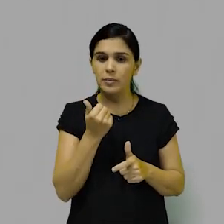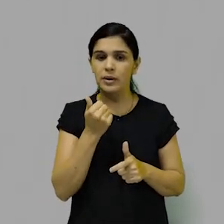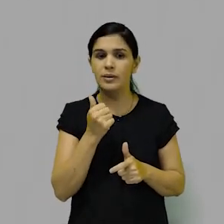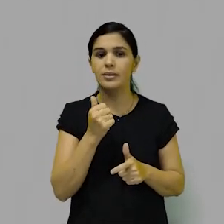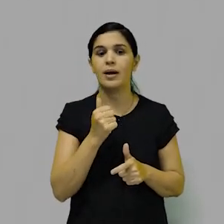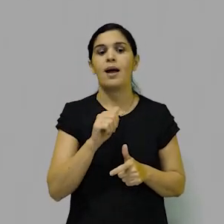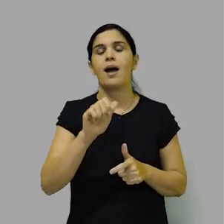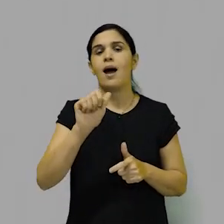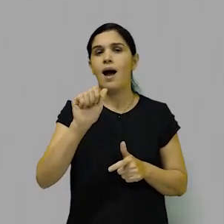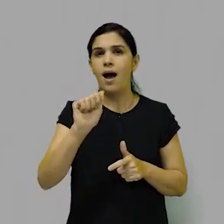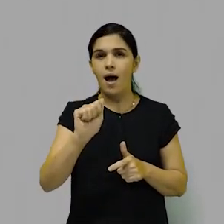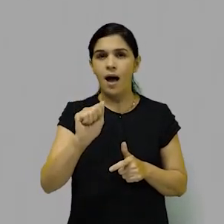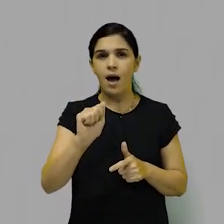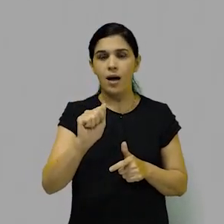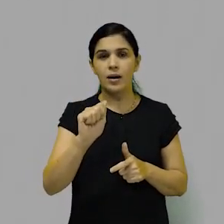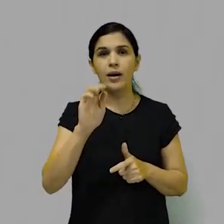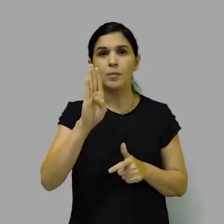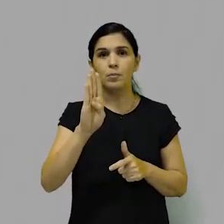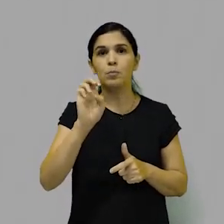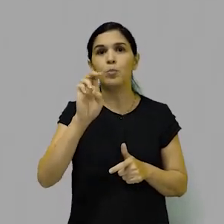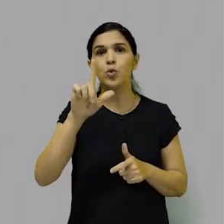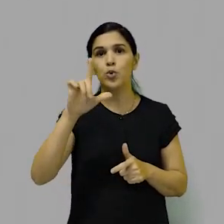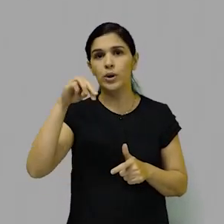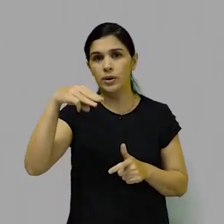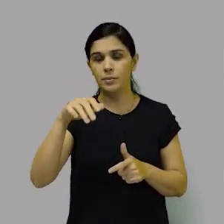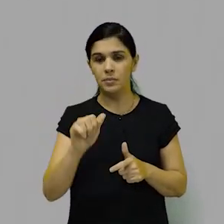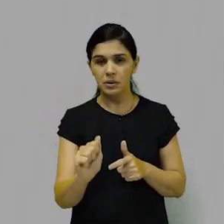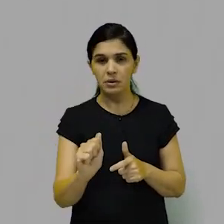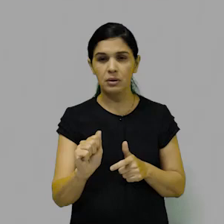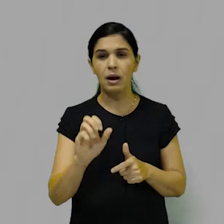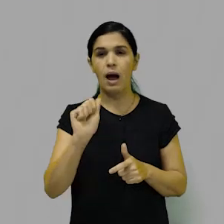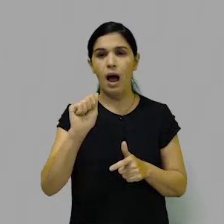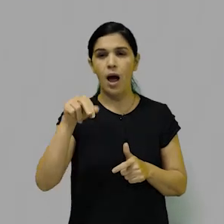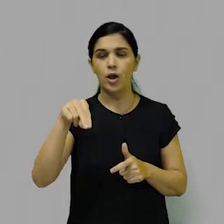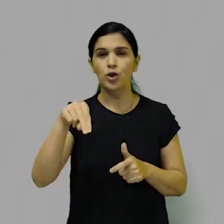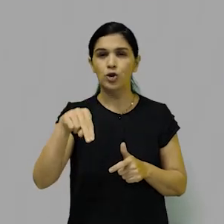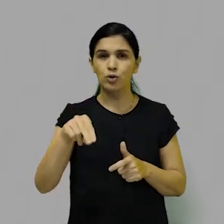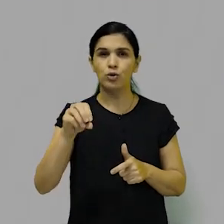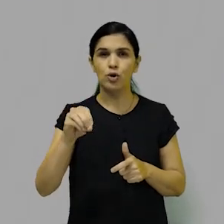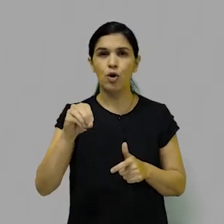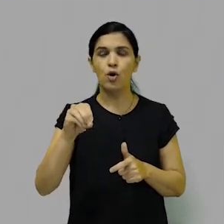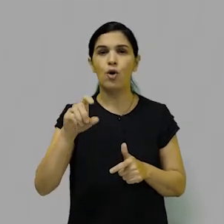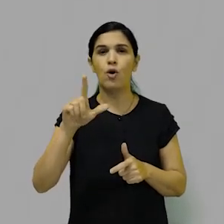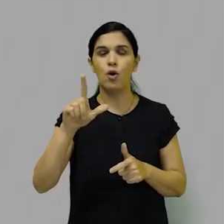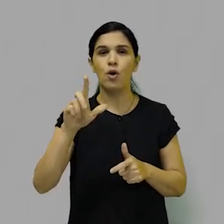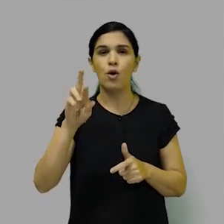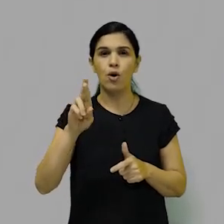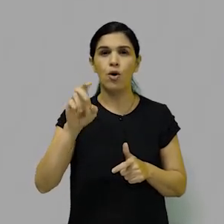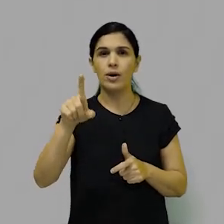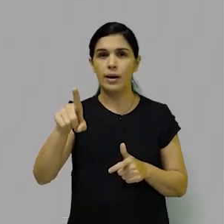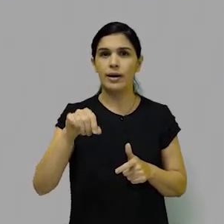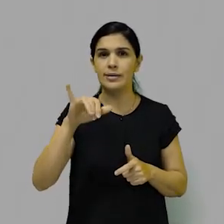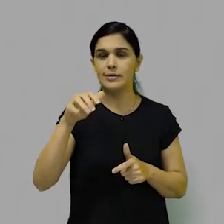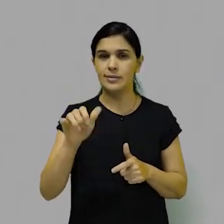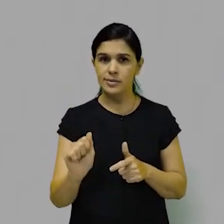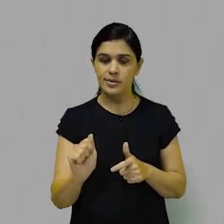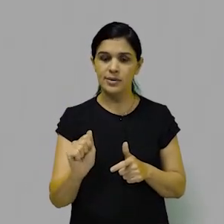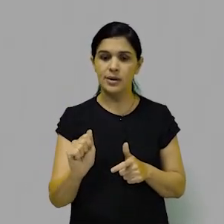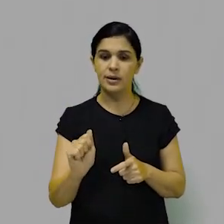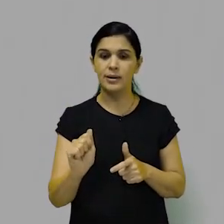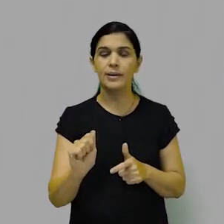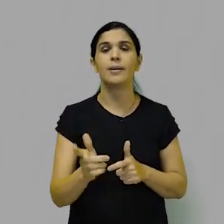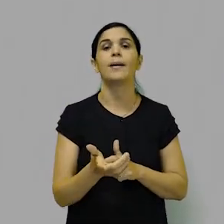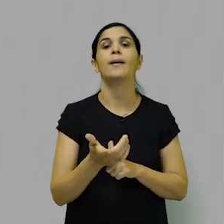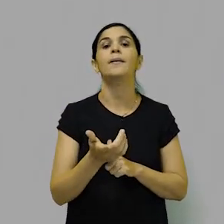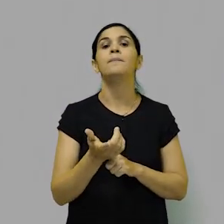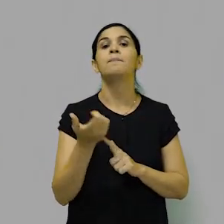vigorexia, ortorexia, tudo em busca de um padrão, tudo com preocupação com a estética, deixando de lado o